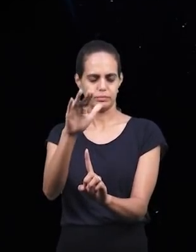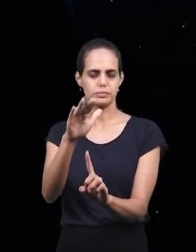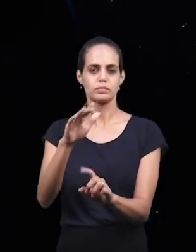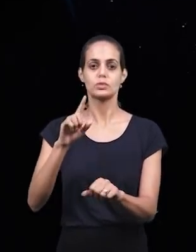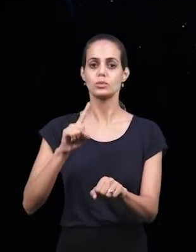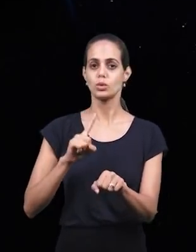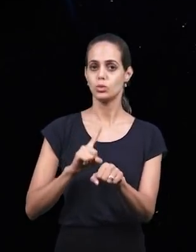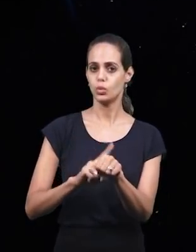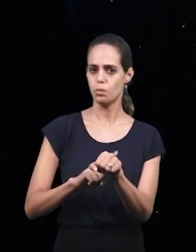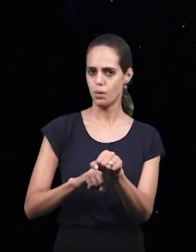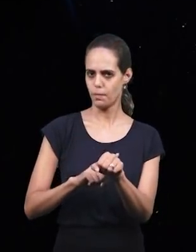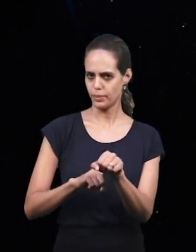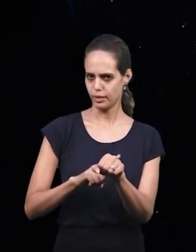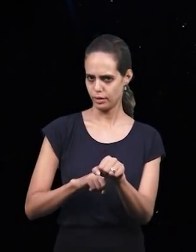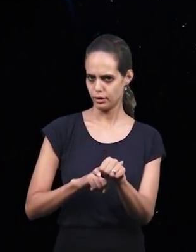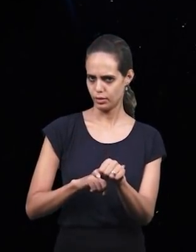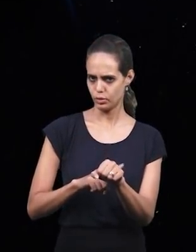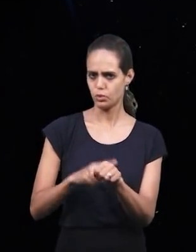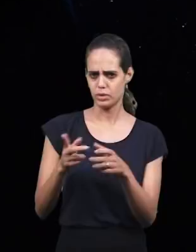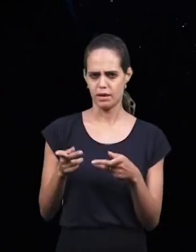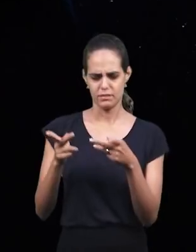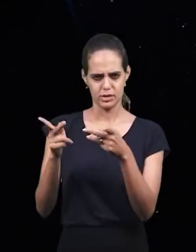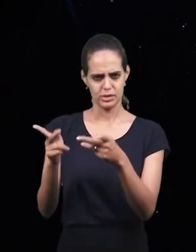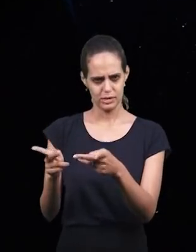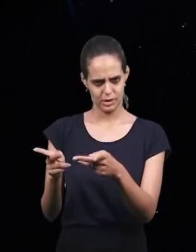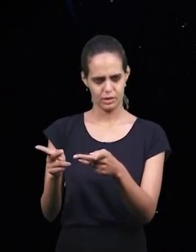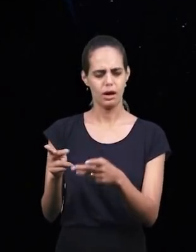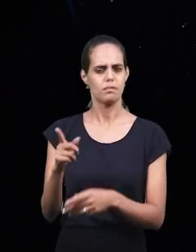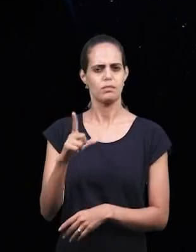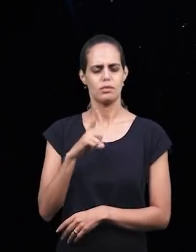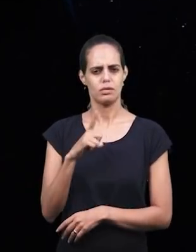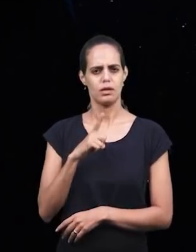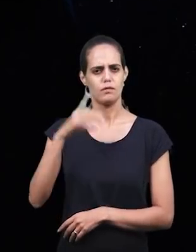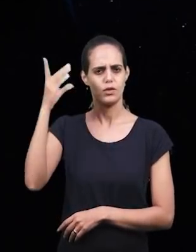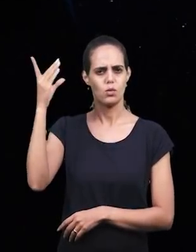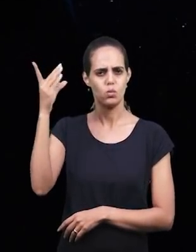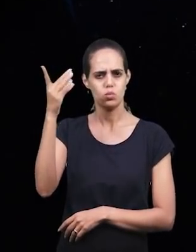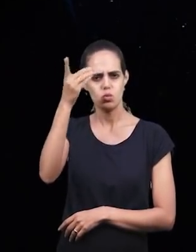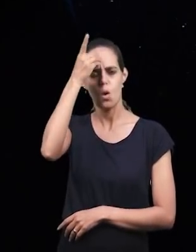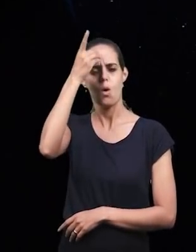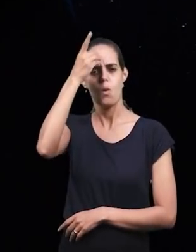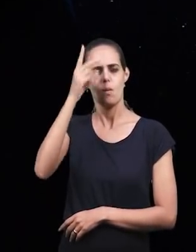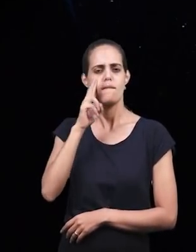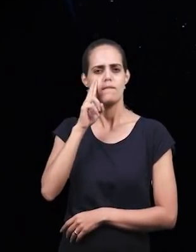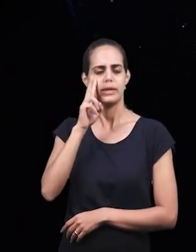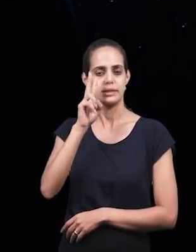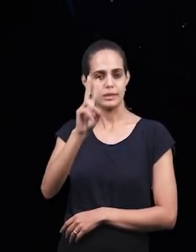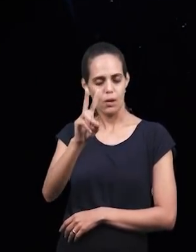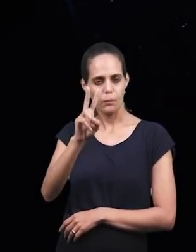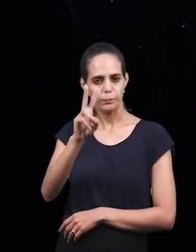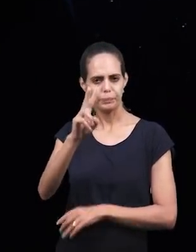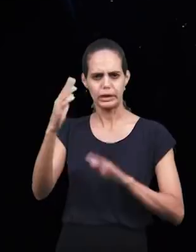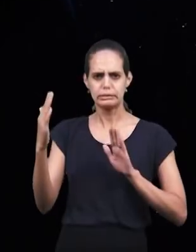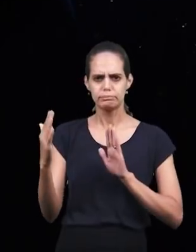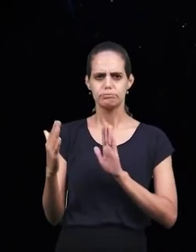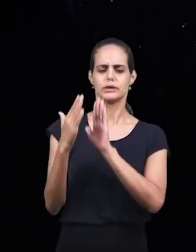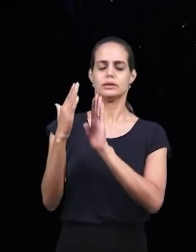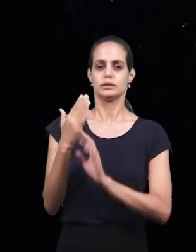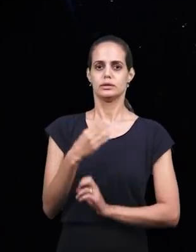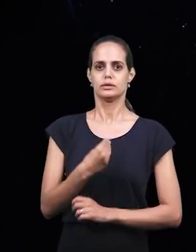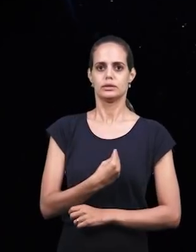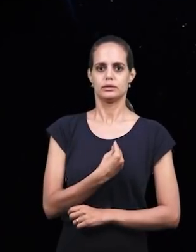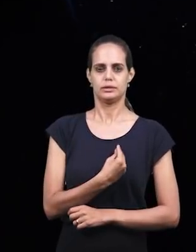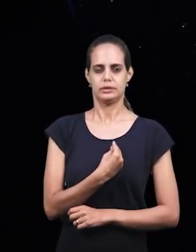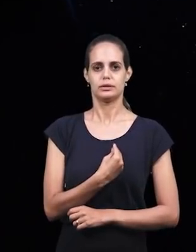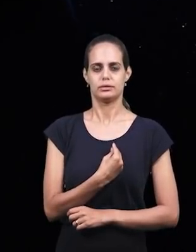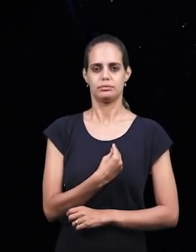também contou sobre outra revelação que impactaria sua própria vida, a de que não tardaria chegar o dia da